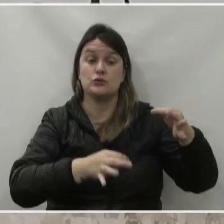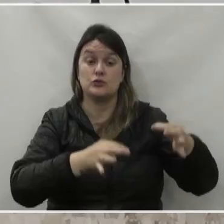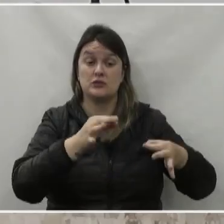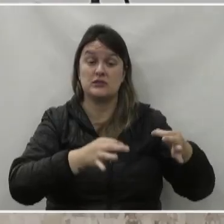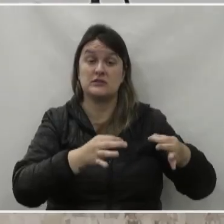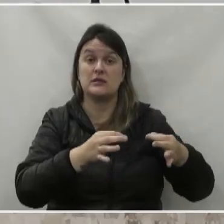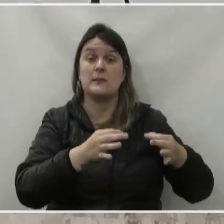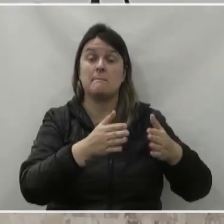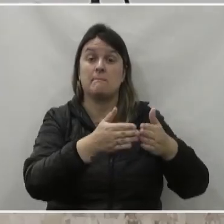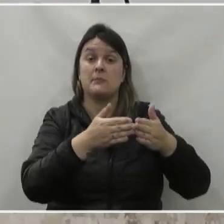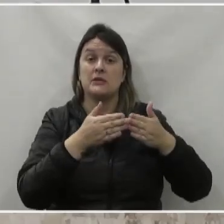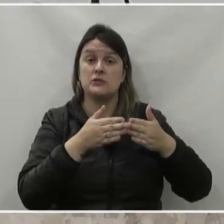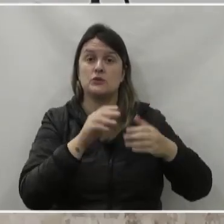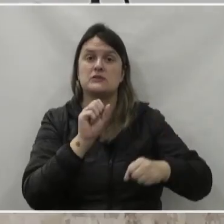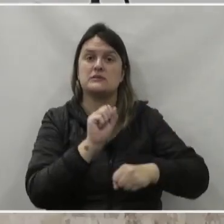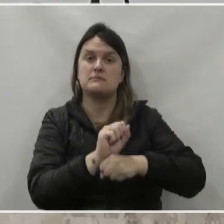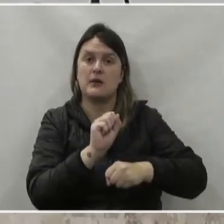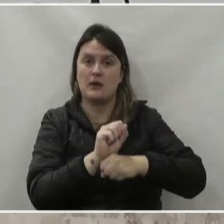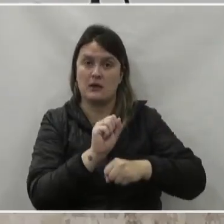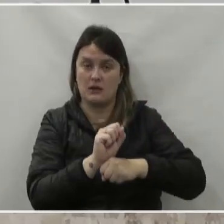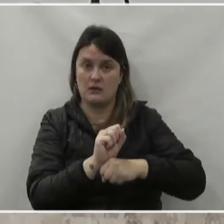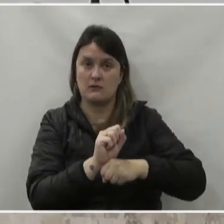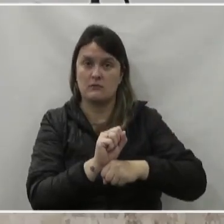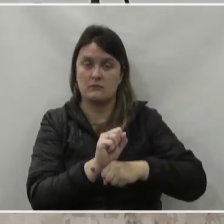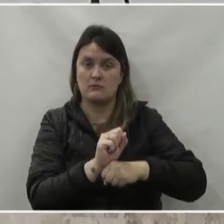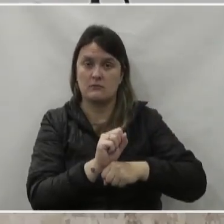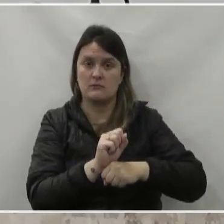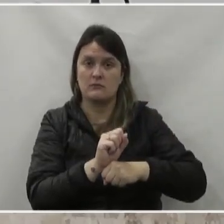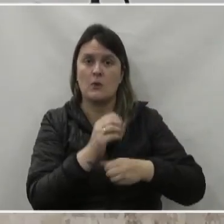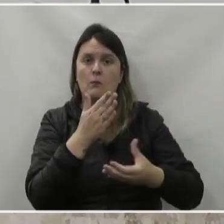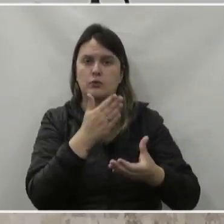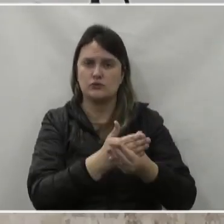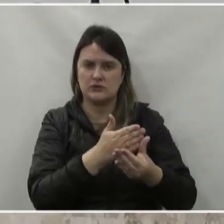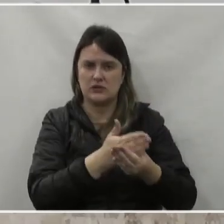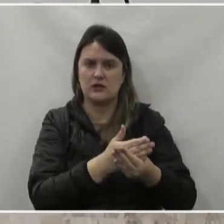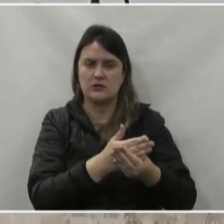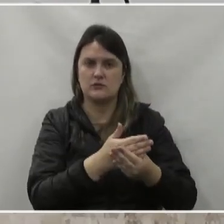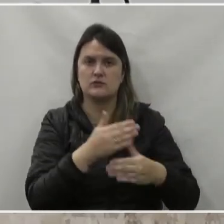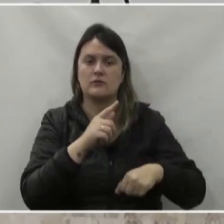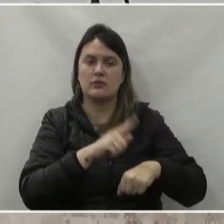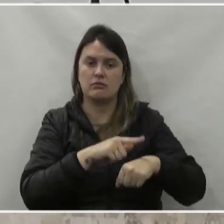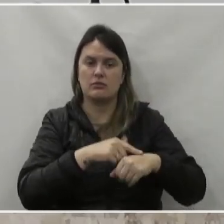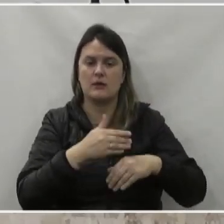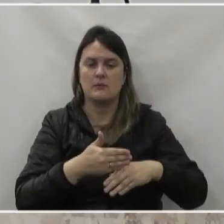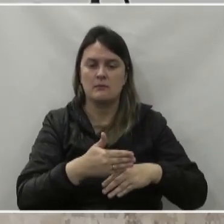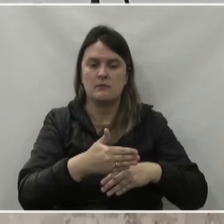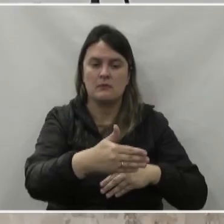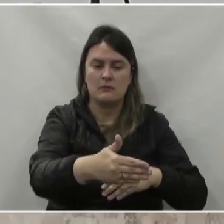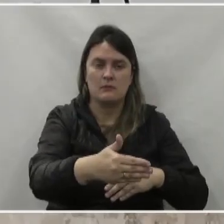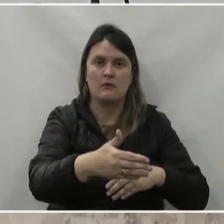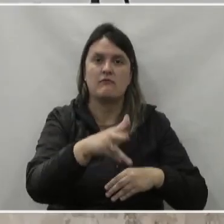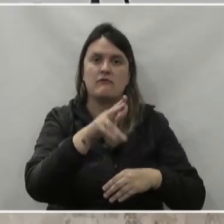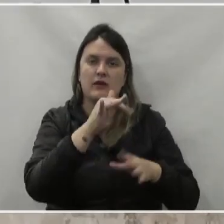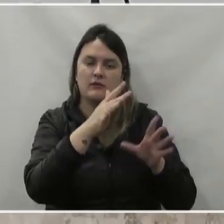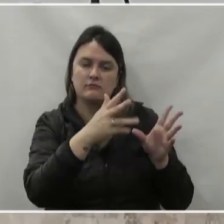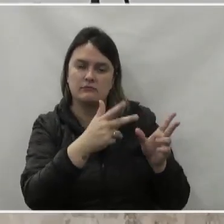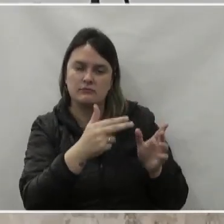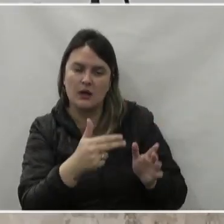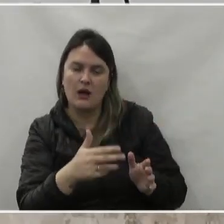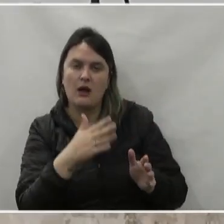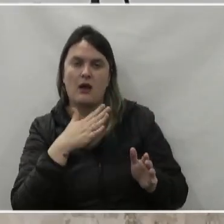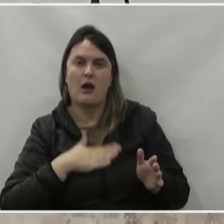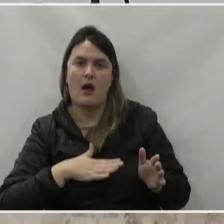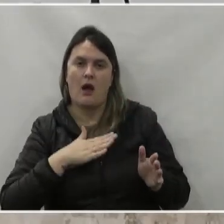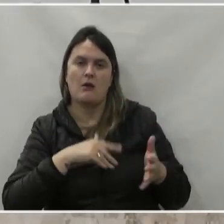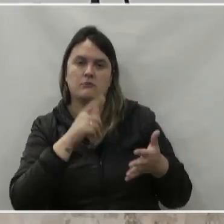apenas decidiu pausar aí o processo durante algum tempo para poder analisar com mais calma